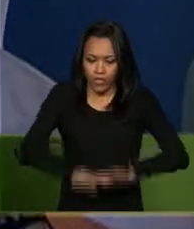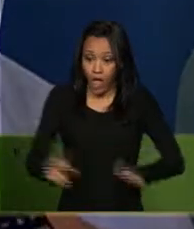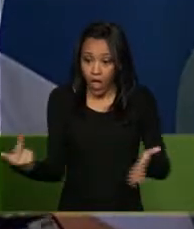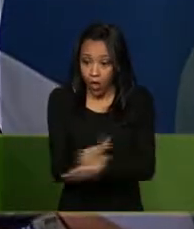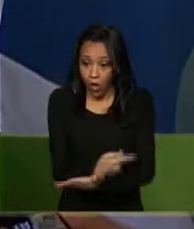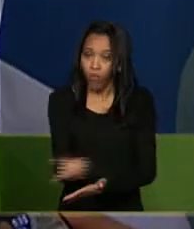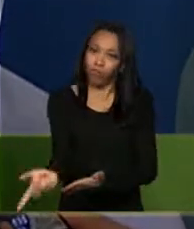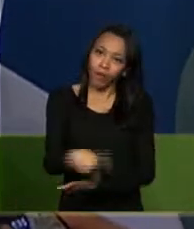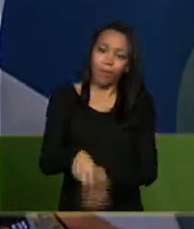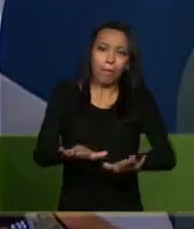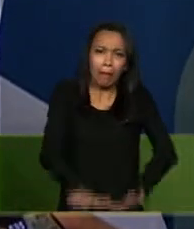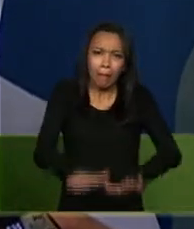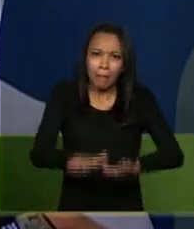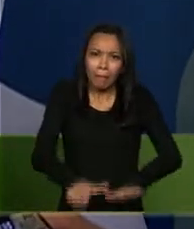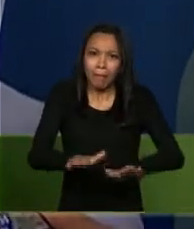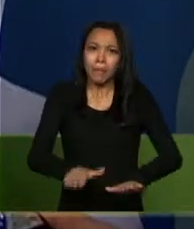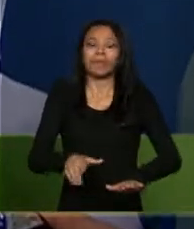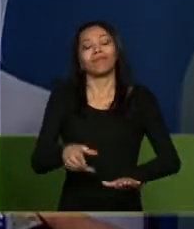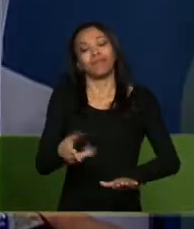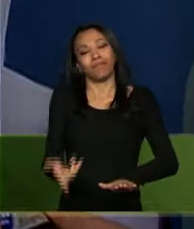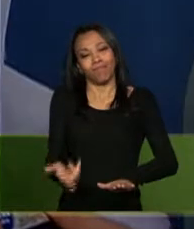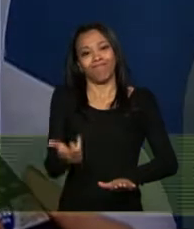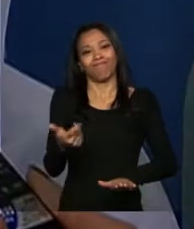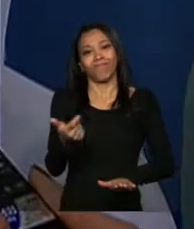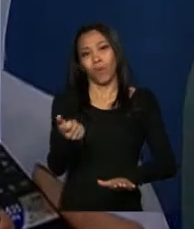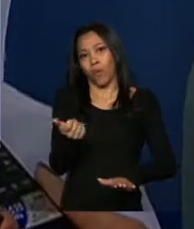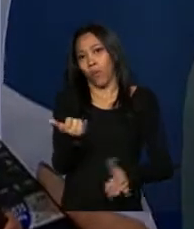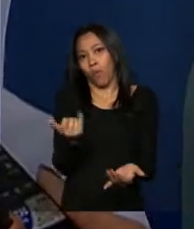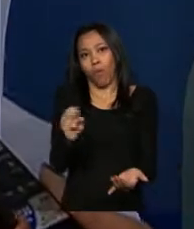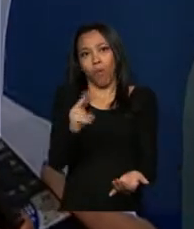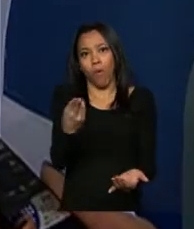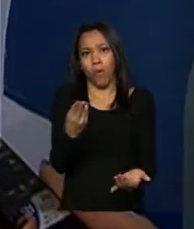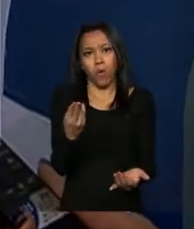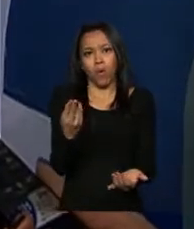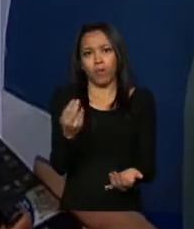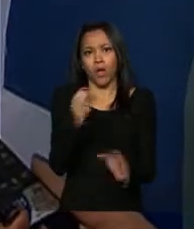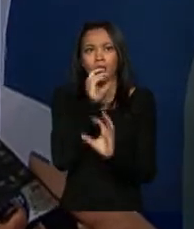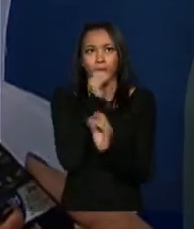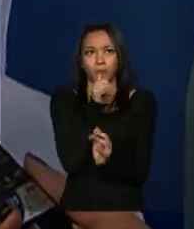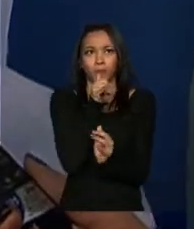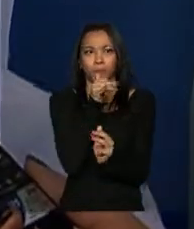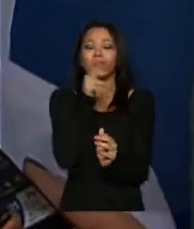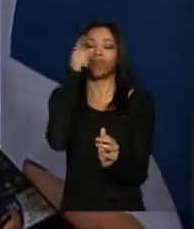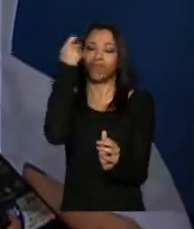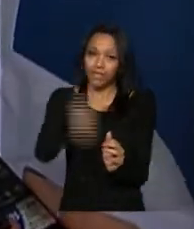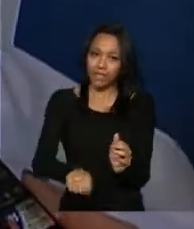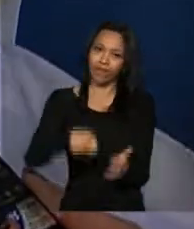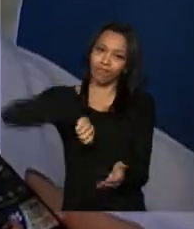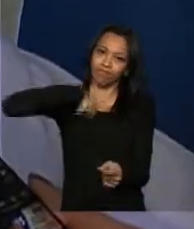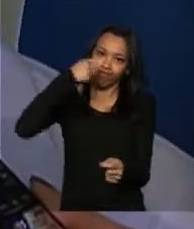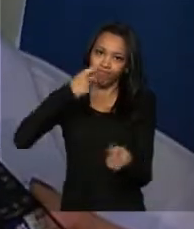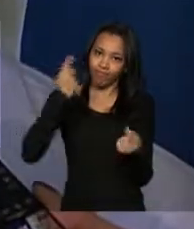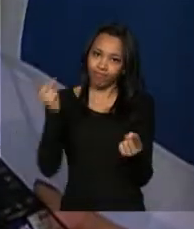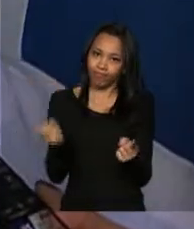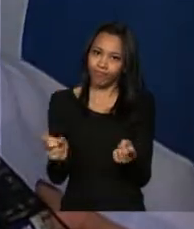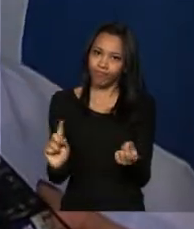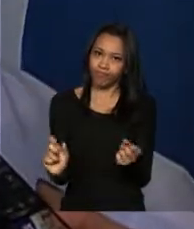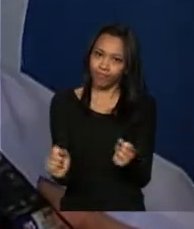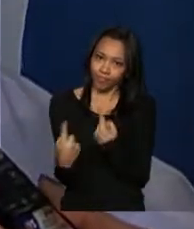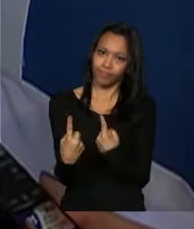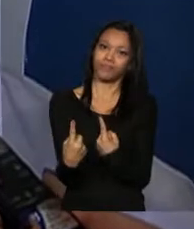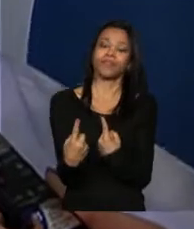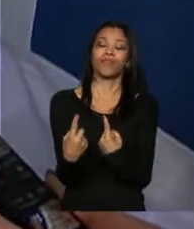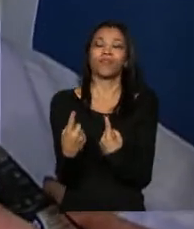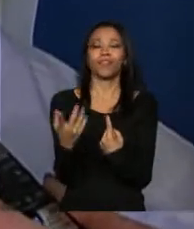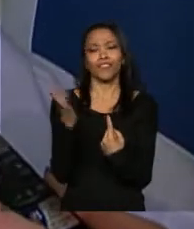errava algum passo ou uma corneta, assim, acho que era apagar, mas acho que a gente já está acostumada a fazer